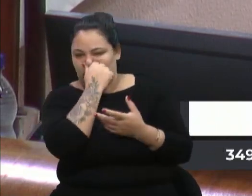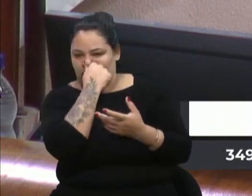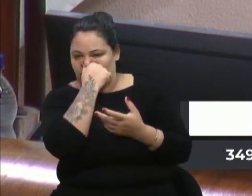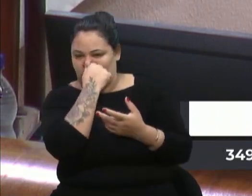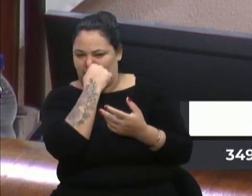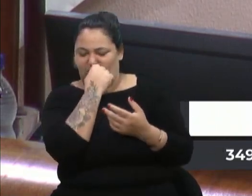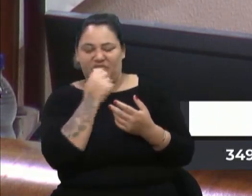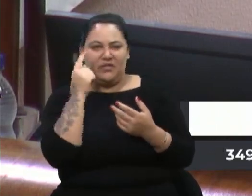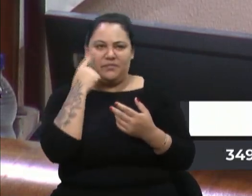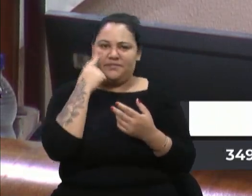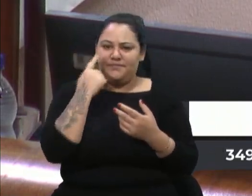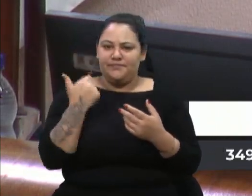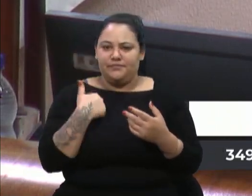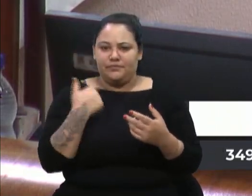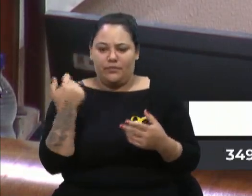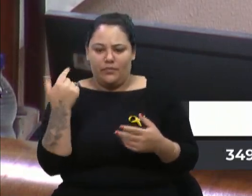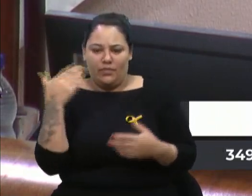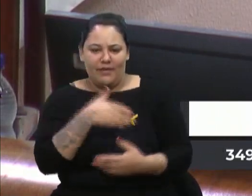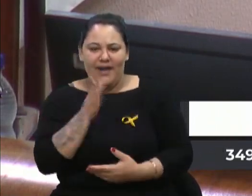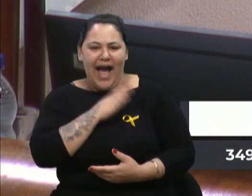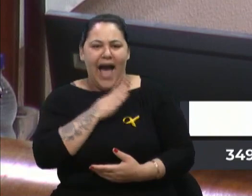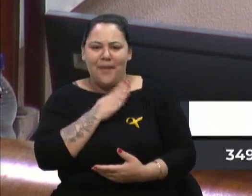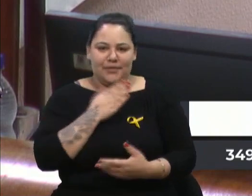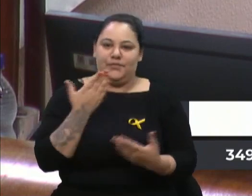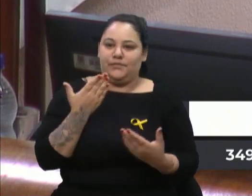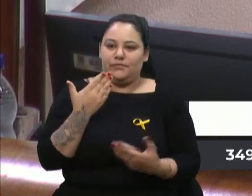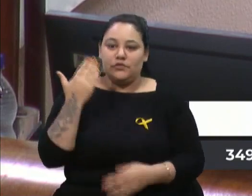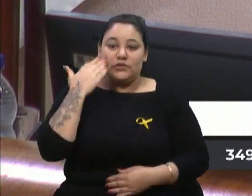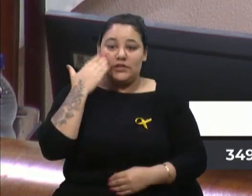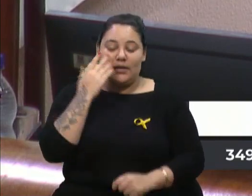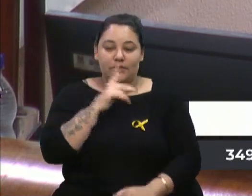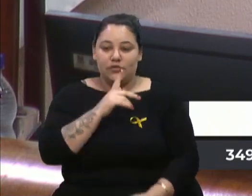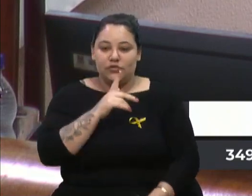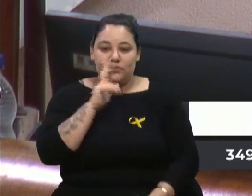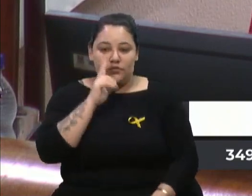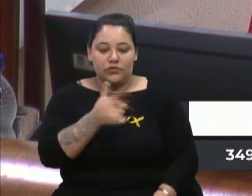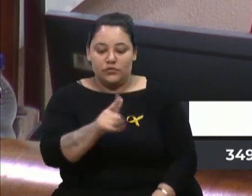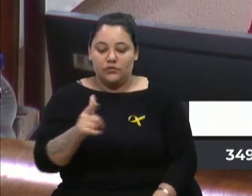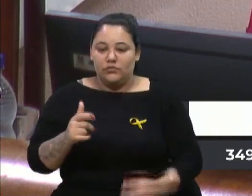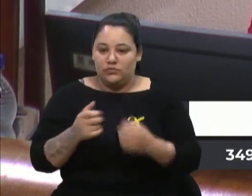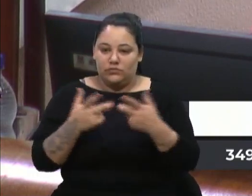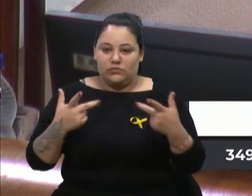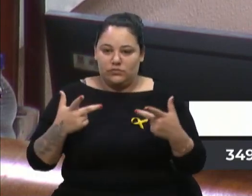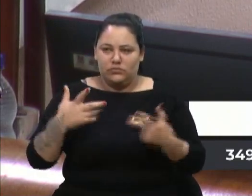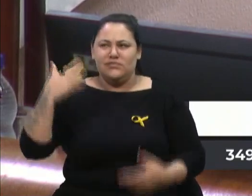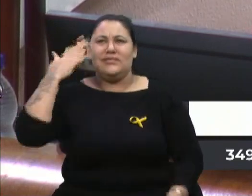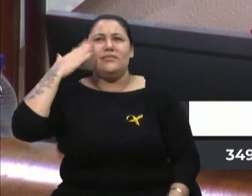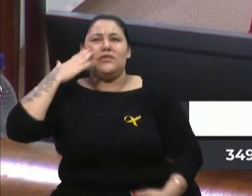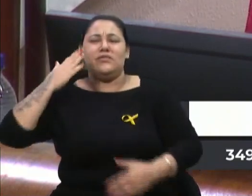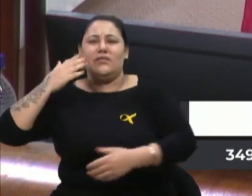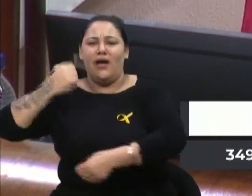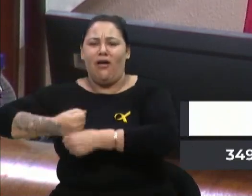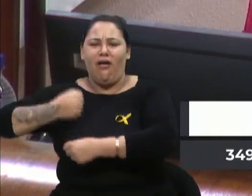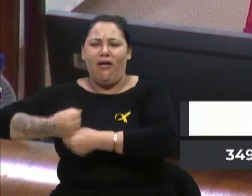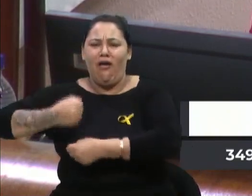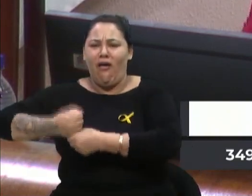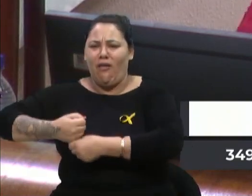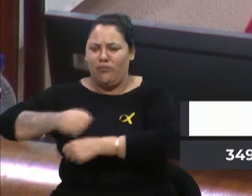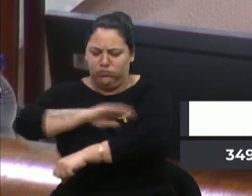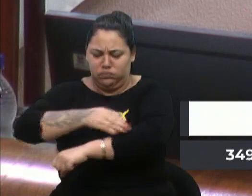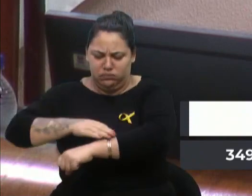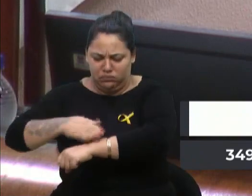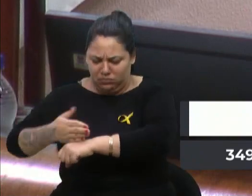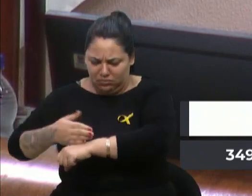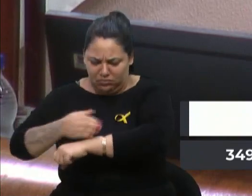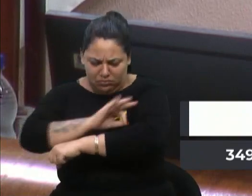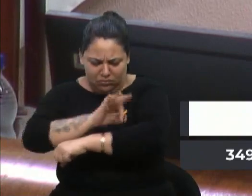porque senão... A gente sabe disso, a gente já viu em outras situações, às vezes eu fiquei sabendo que tem uma obra que vai acontecer ali, que vão asfaltar aquela rua, e daí hoje eu